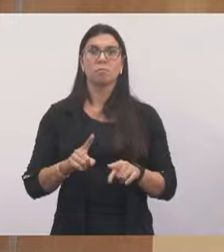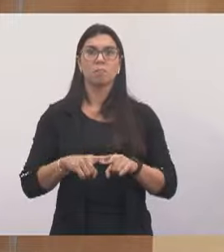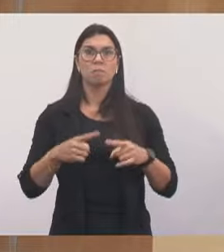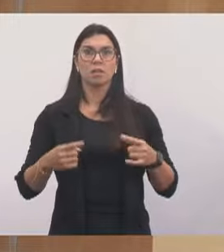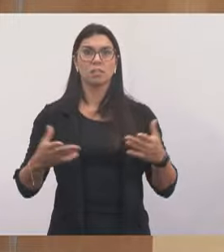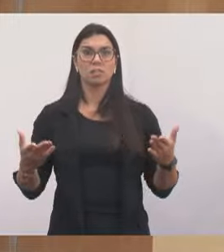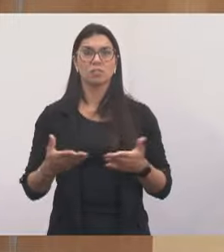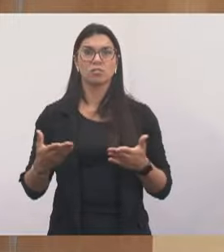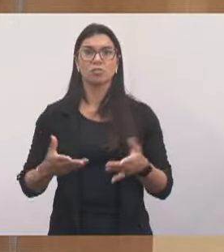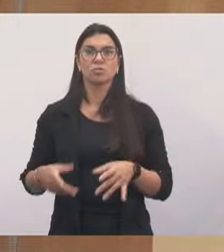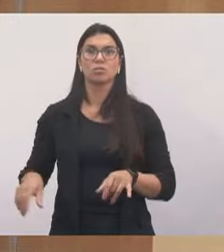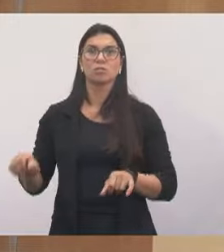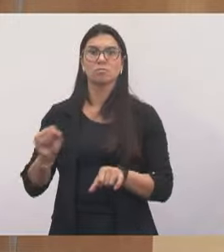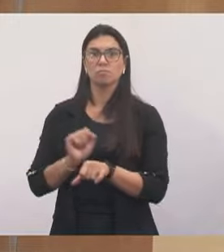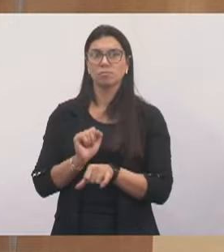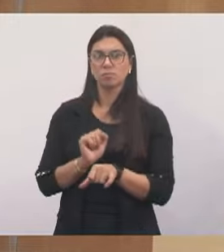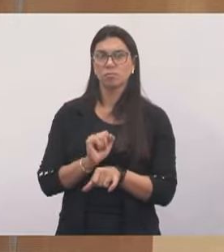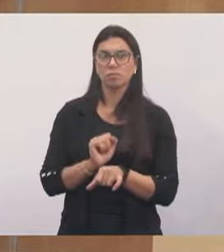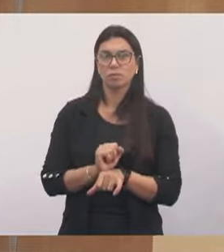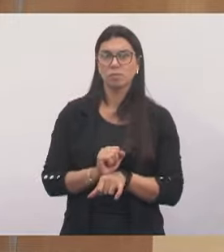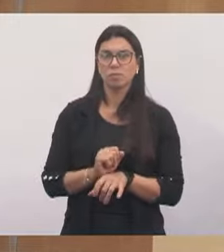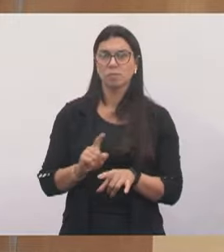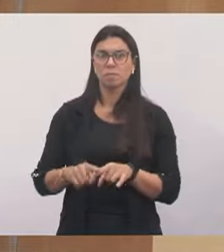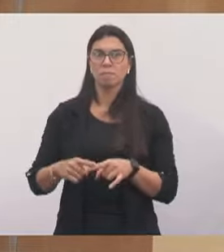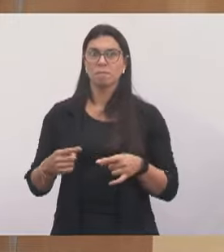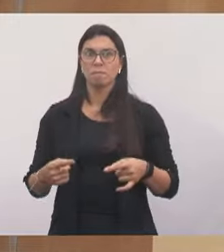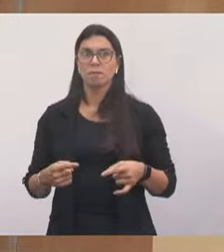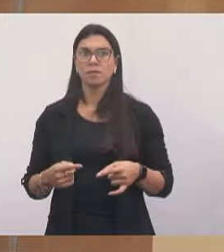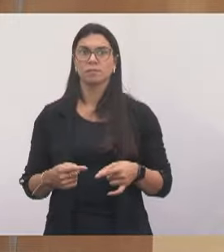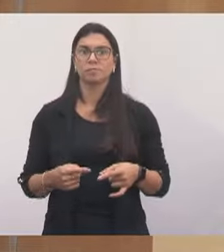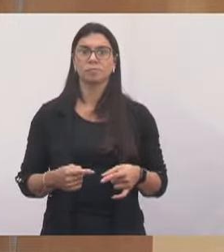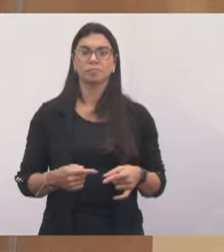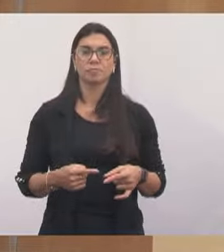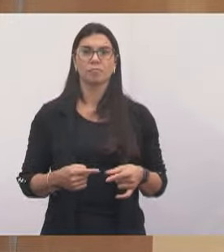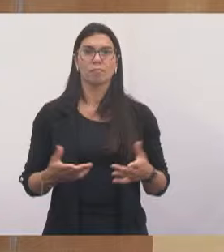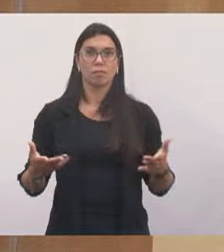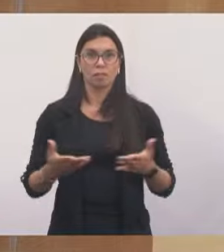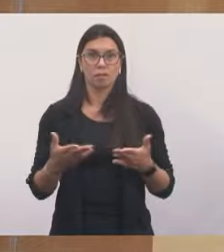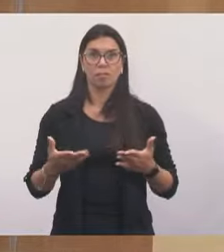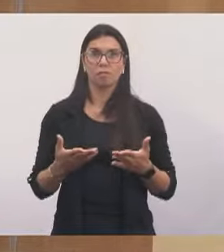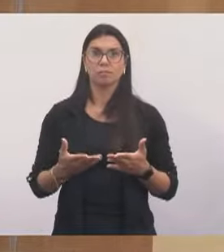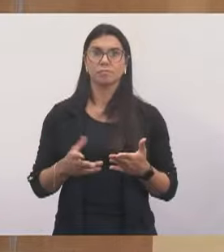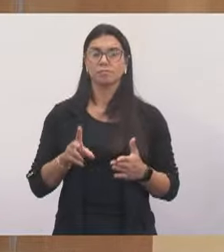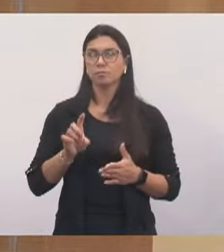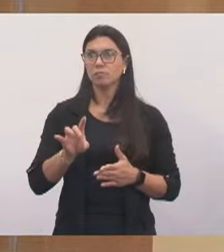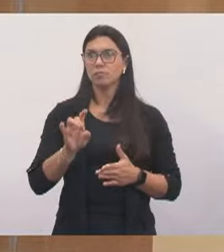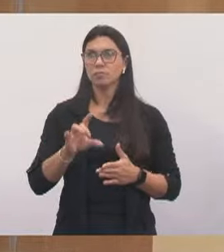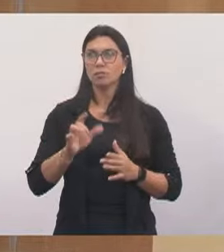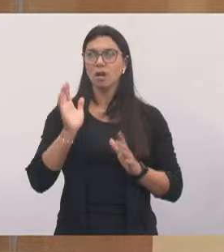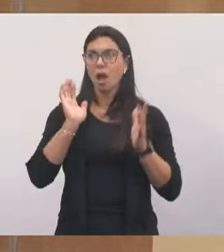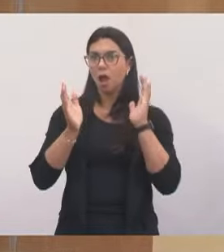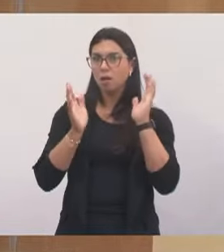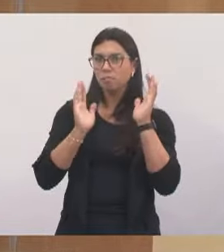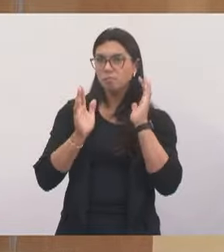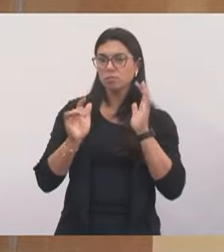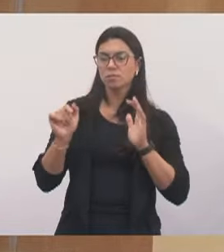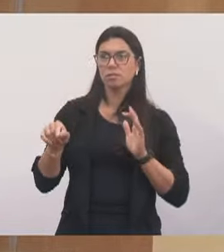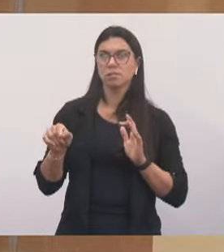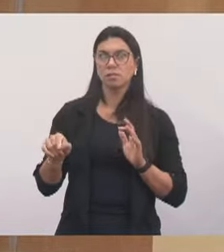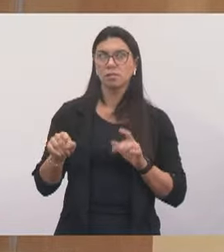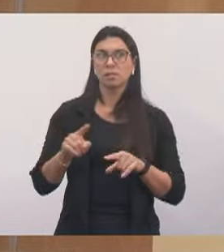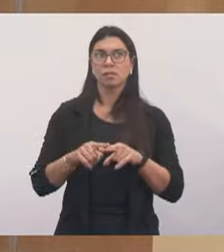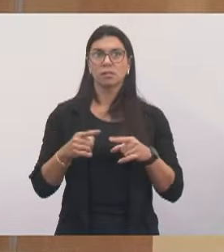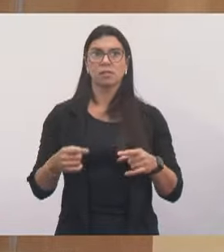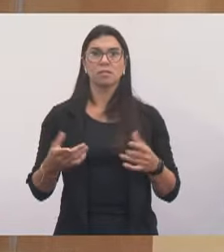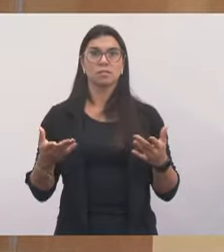virar hoje ali o ponto do setor de ambulância da nossa cidade. E eu tenho por mim que o Ponte